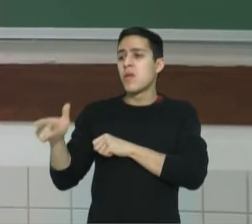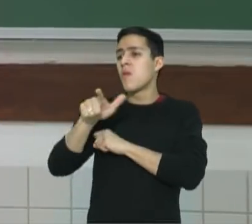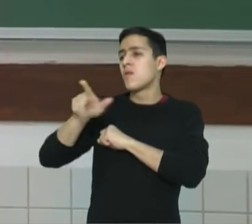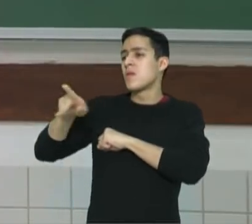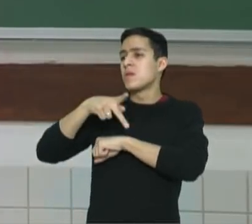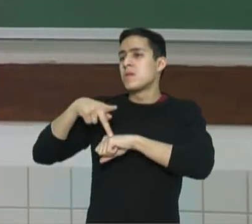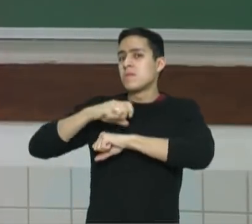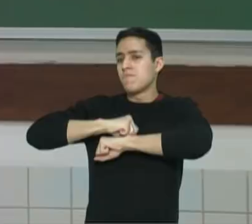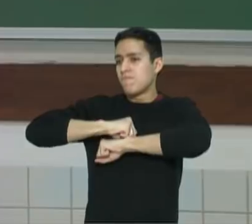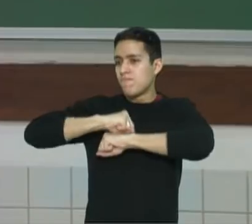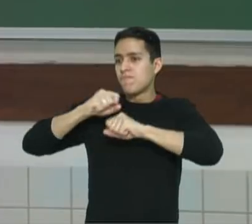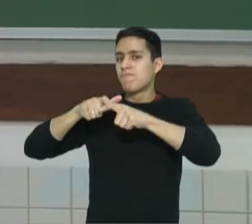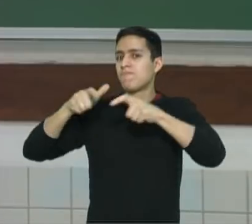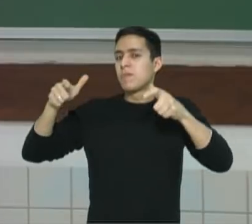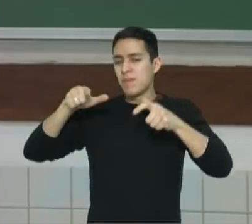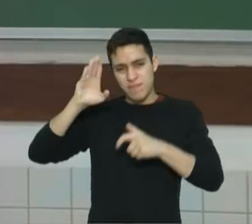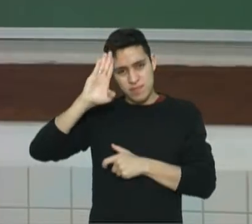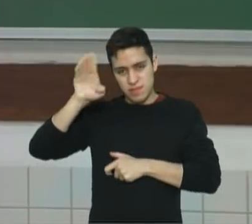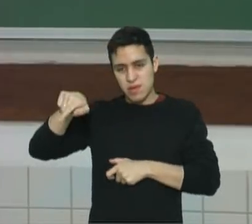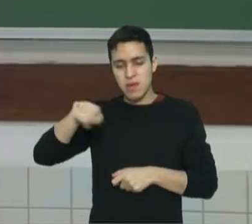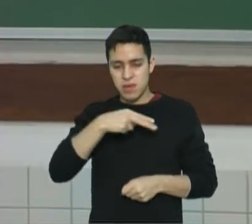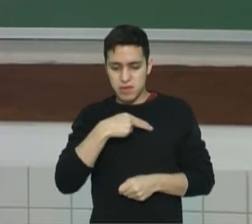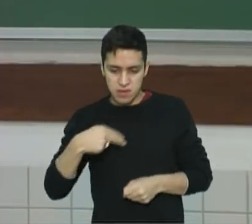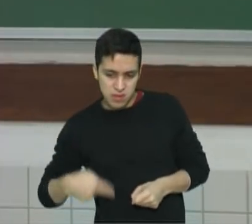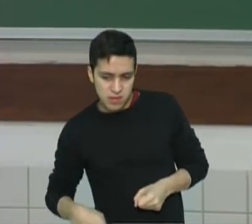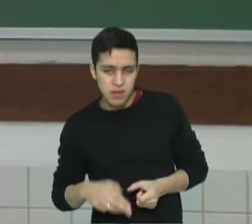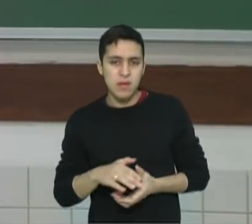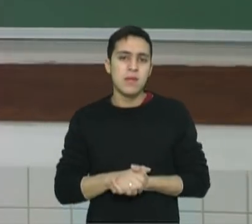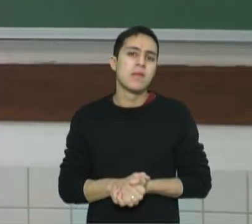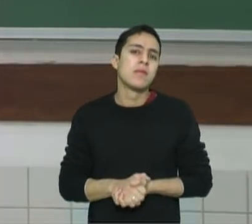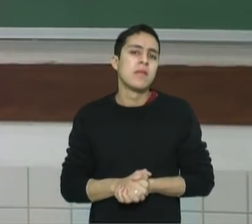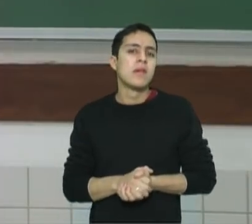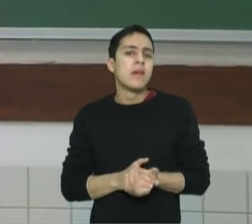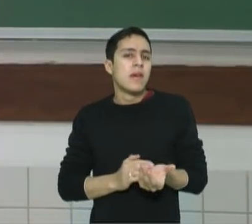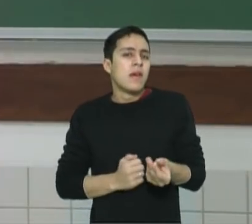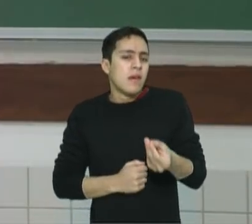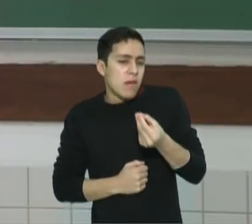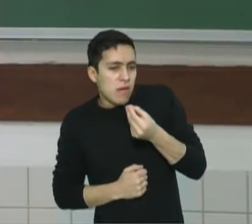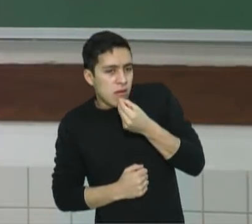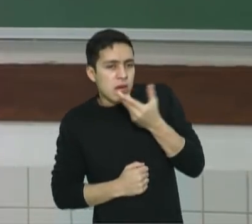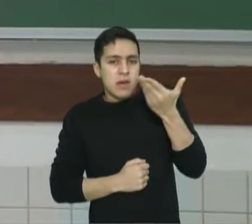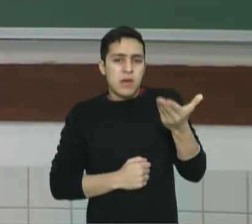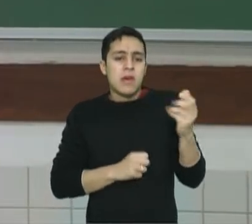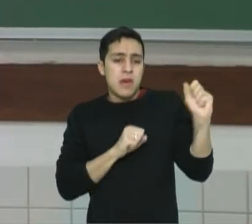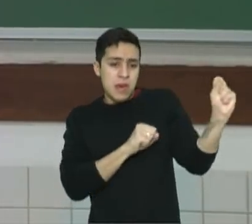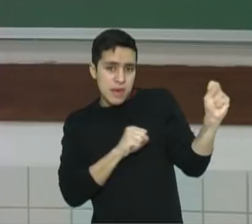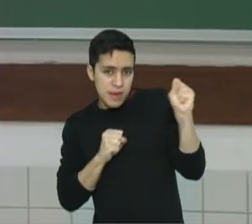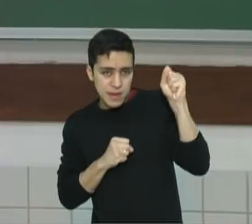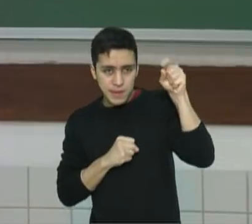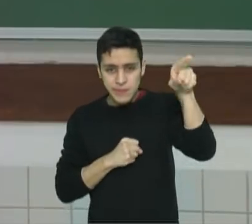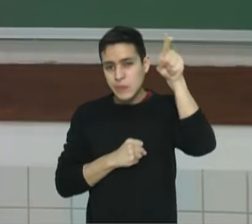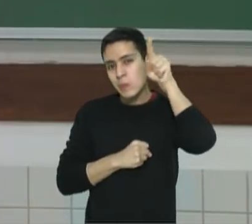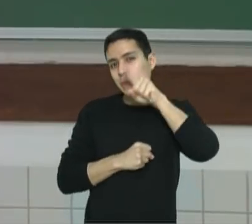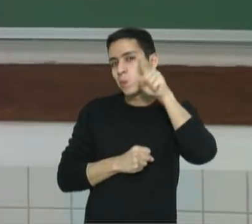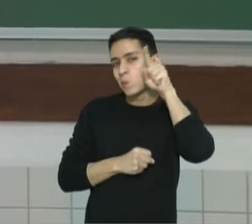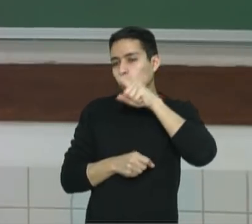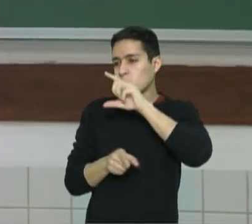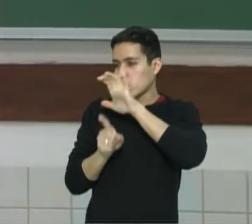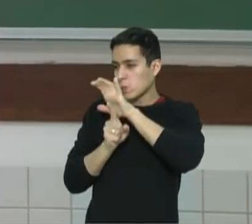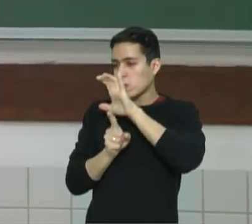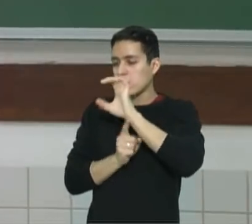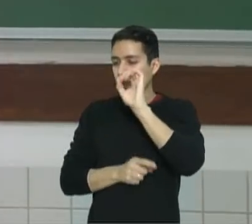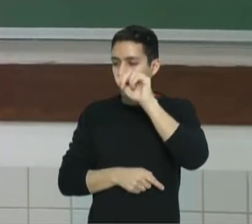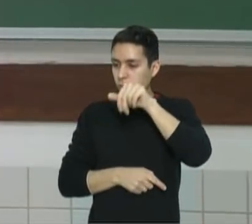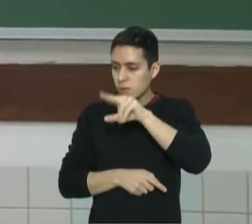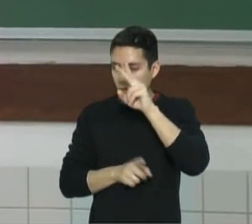potências, principalmente China. E logicamente que a potência norte-americana influencia muito a ONU e a